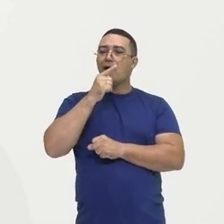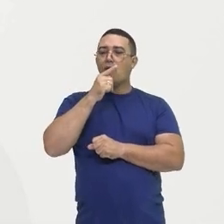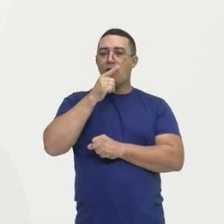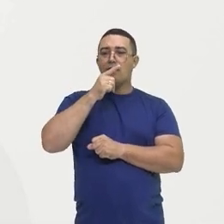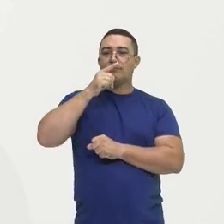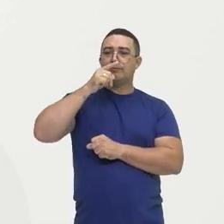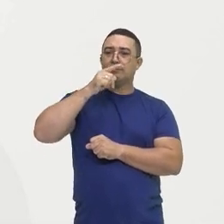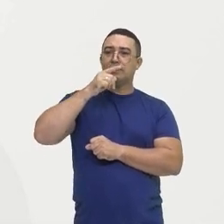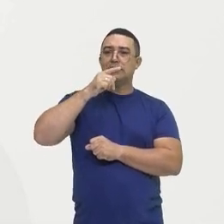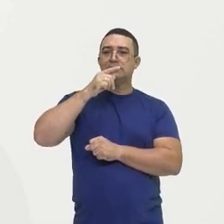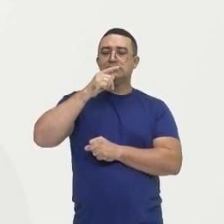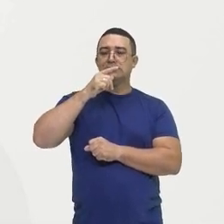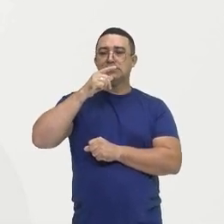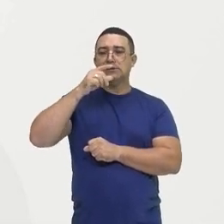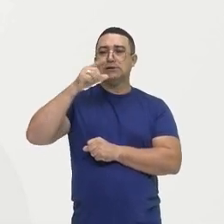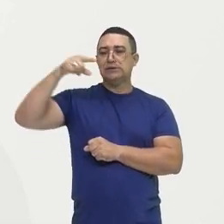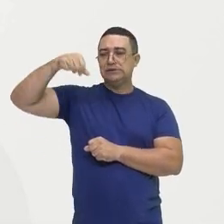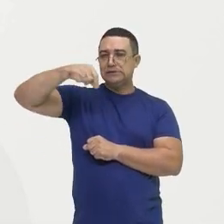97,5% e água doce,